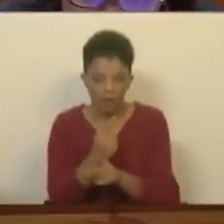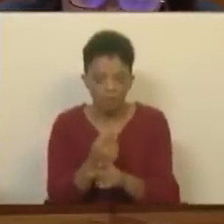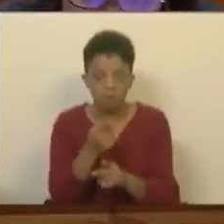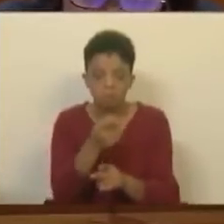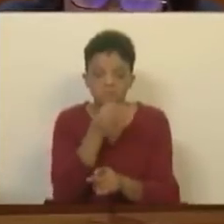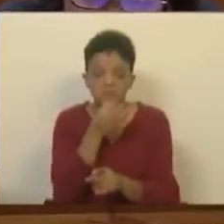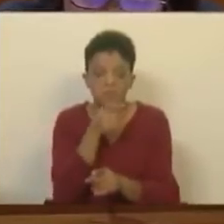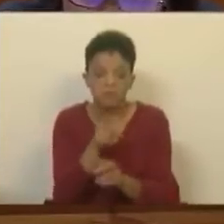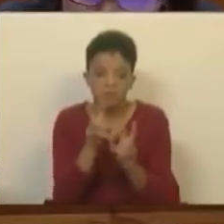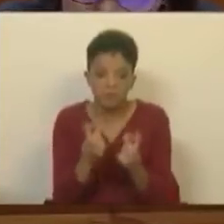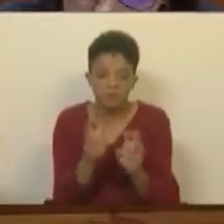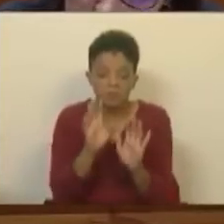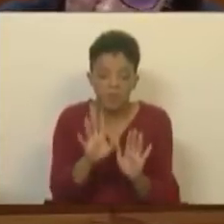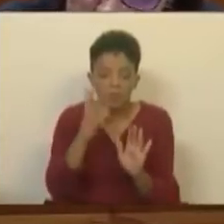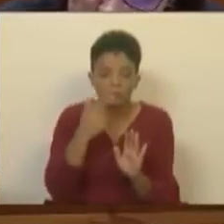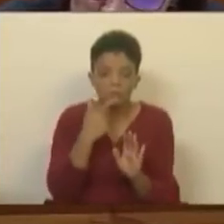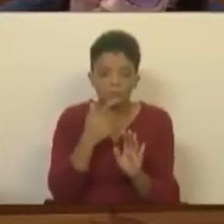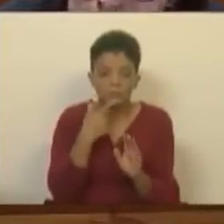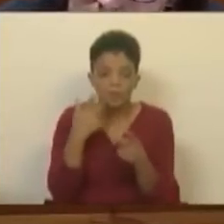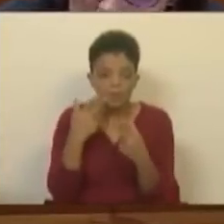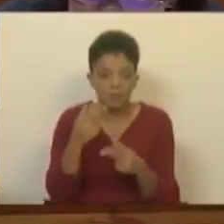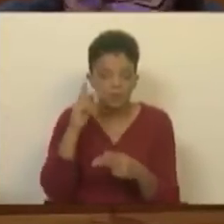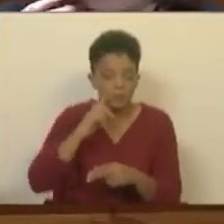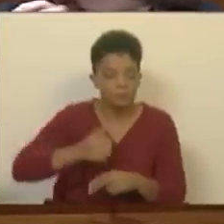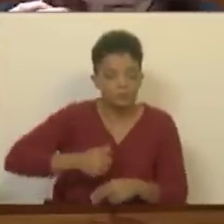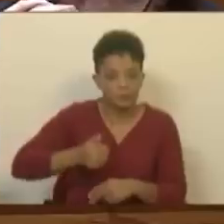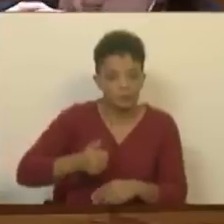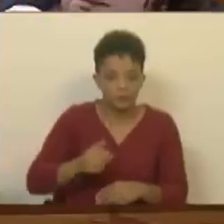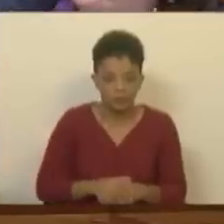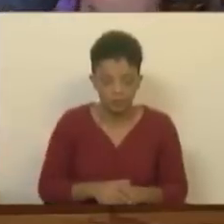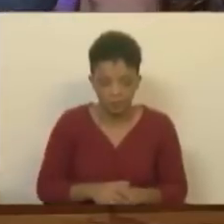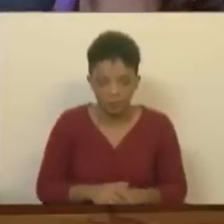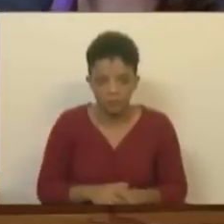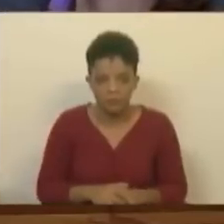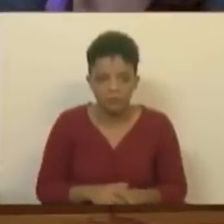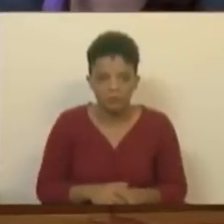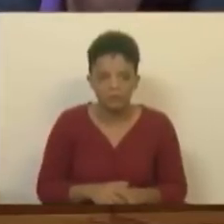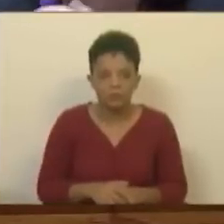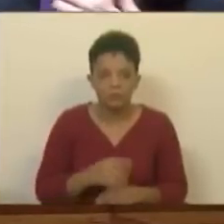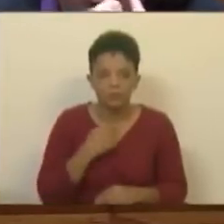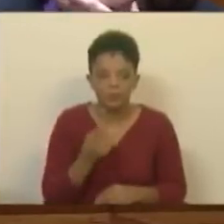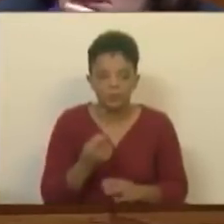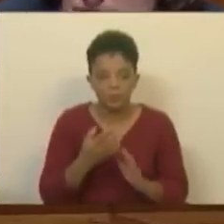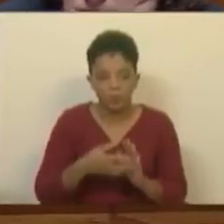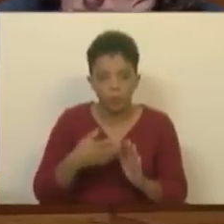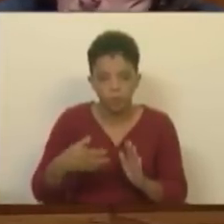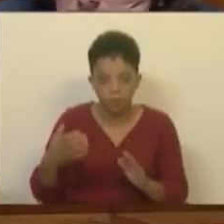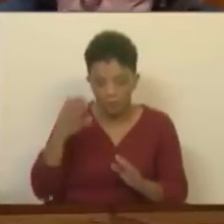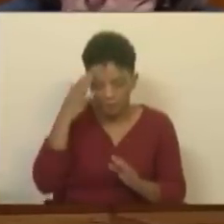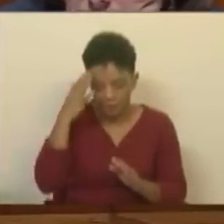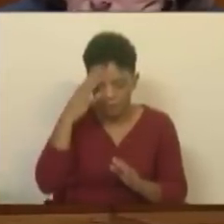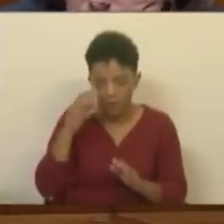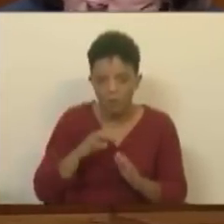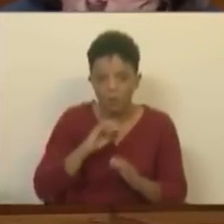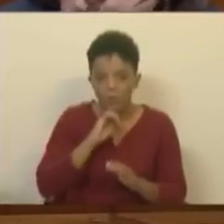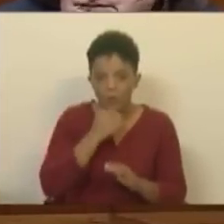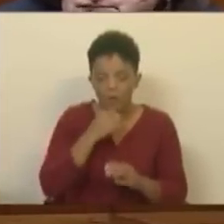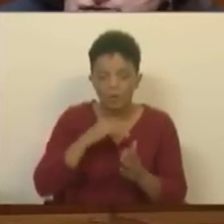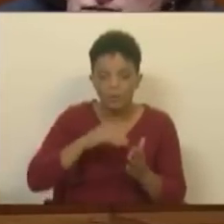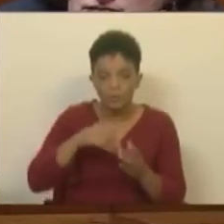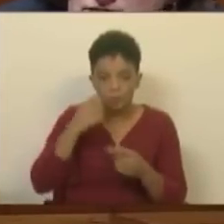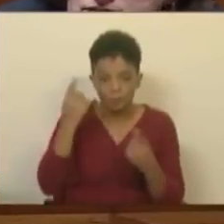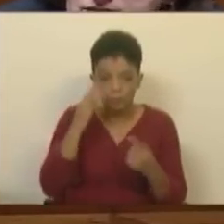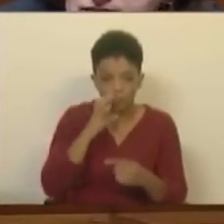tanto quando percebi a crítica fundamental tem a ver com aquilo que designam de burocracia prevista no código de contratação pública